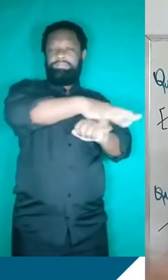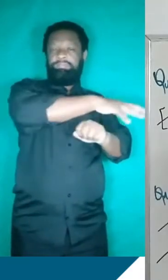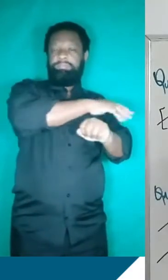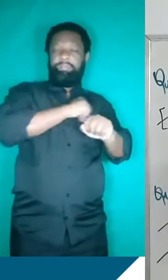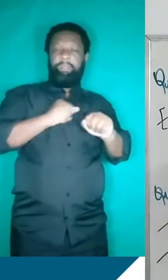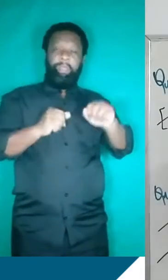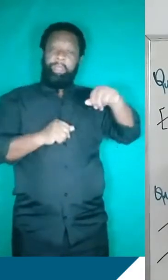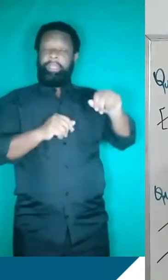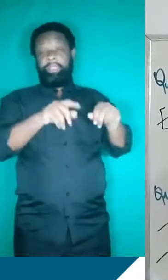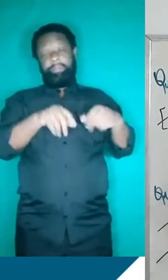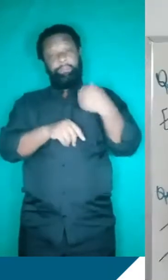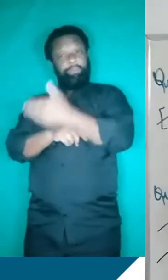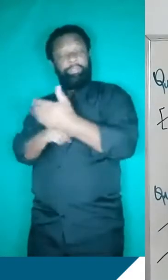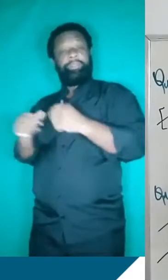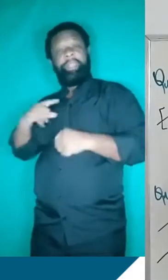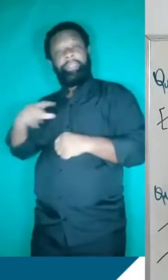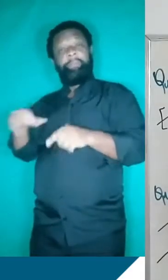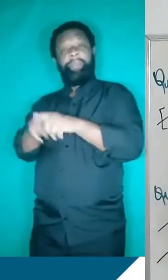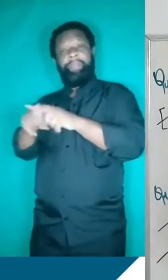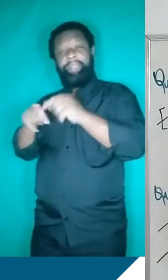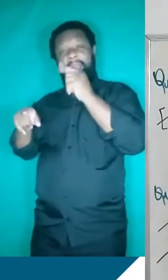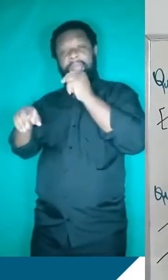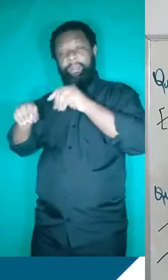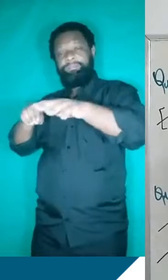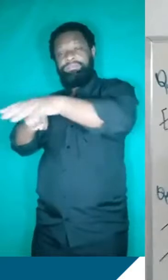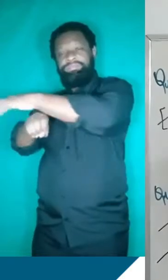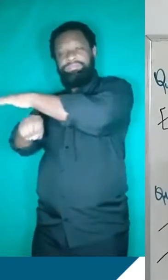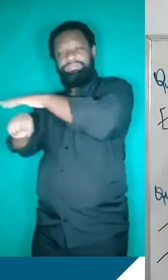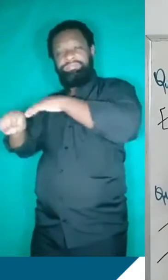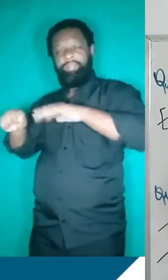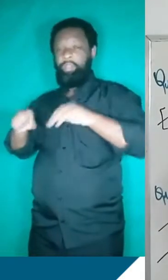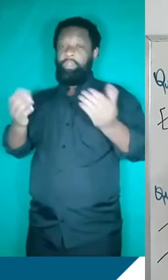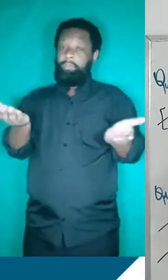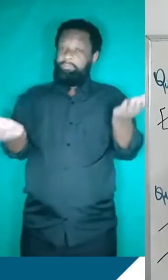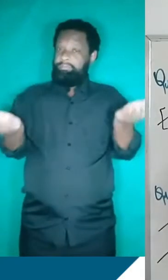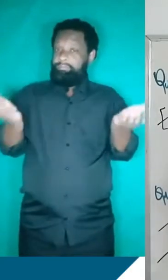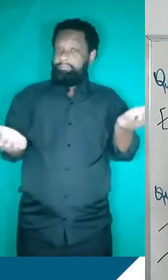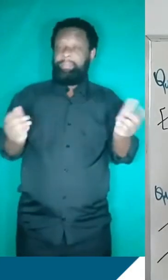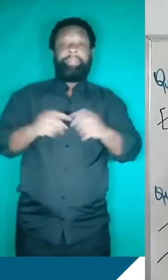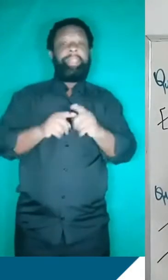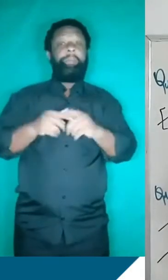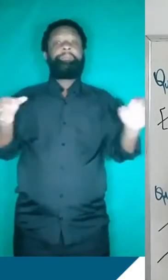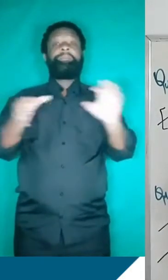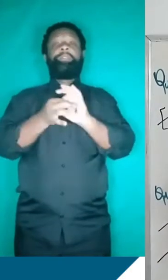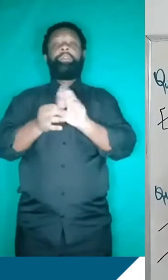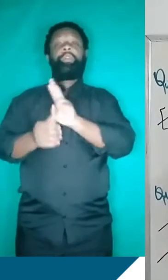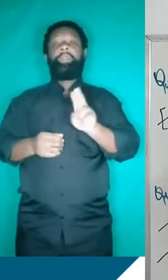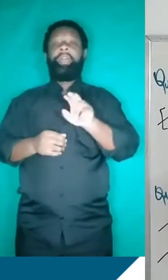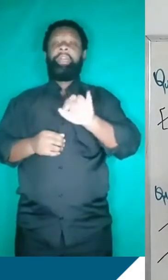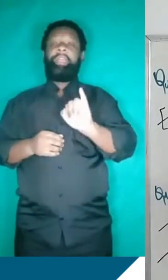Na+, solvatando o Na+, e em volta do poliacrilato também ficarão as moléculas de água estabilizando. E essa interação se